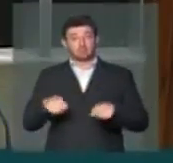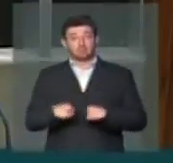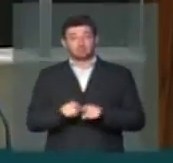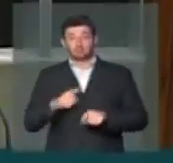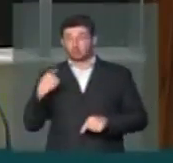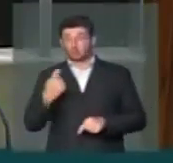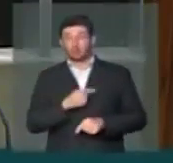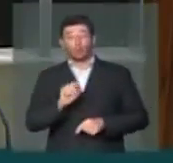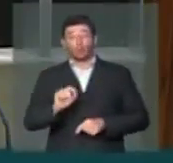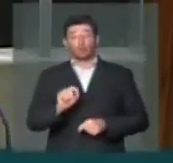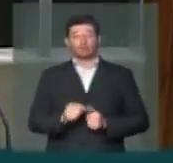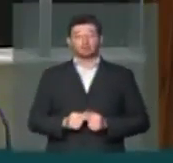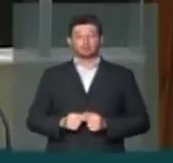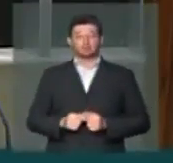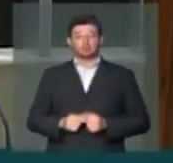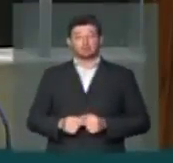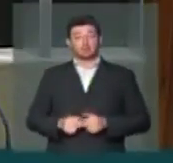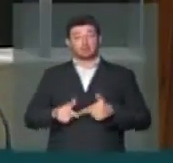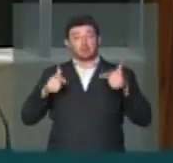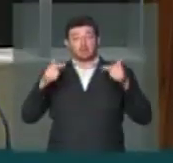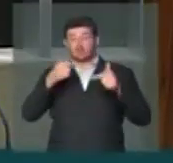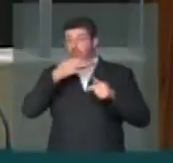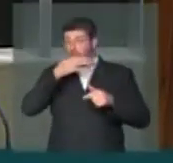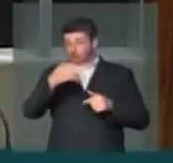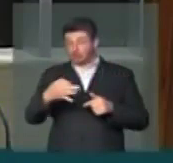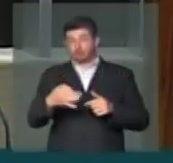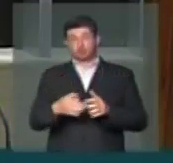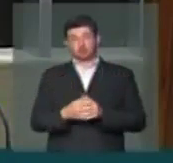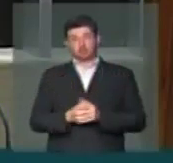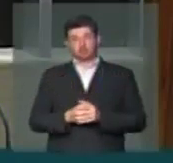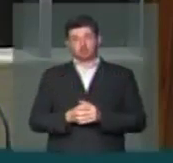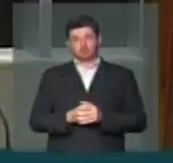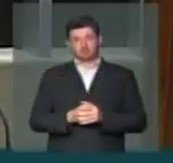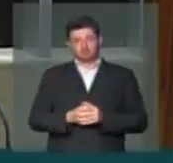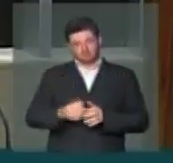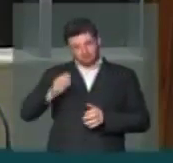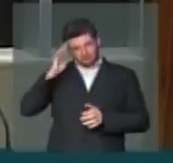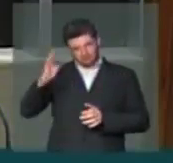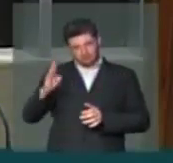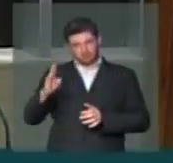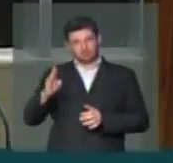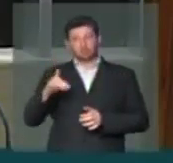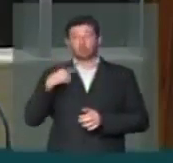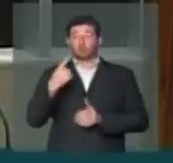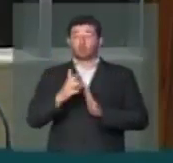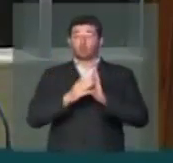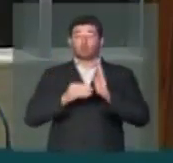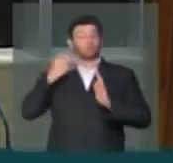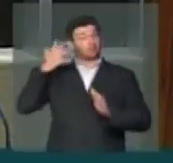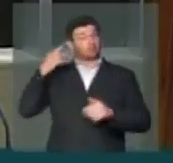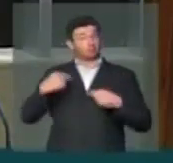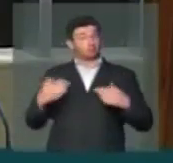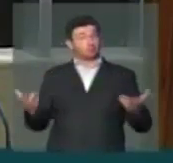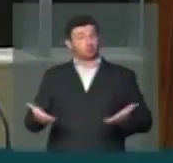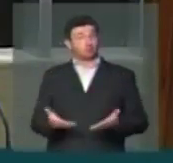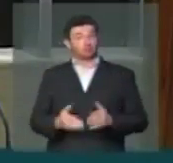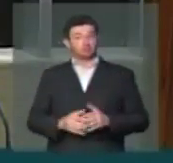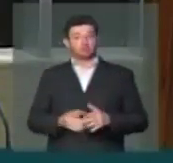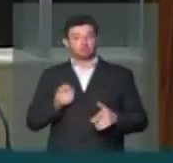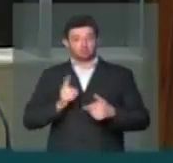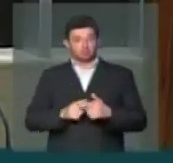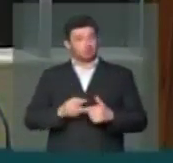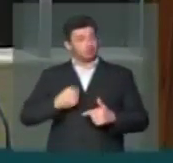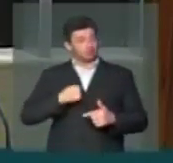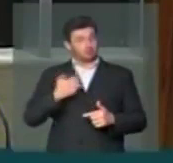nós a crítica, sobretudo ao nosso modelo político. Porque eu quero